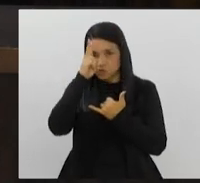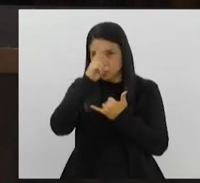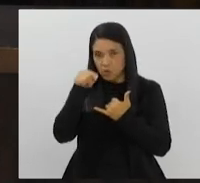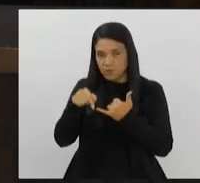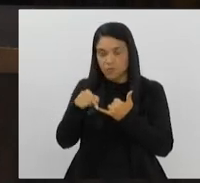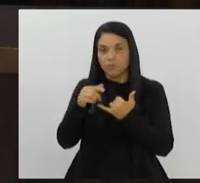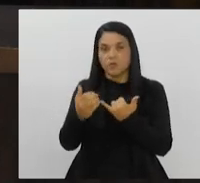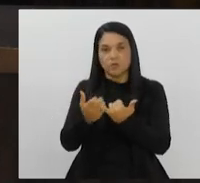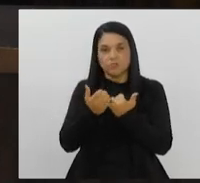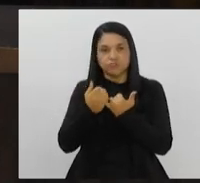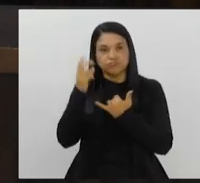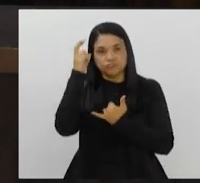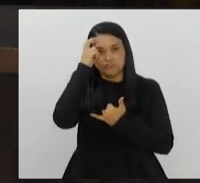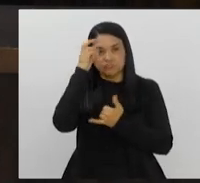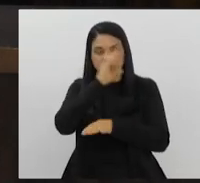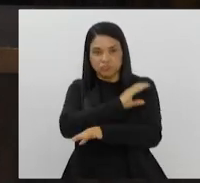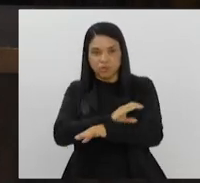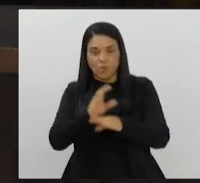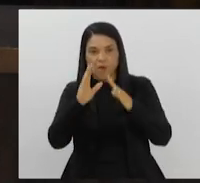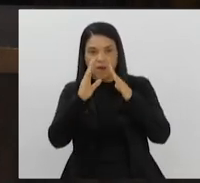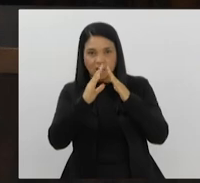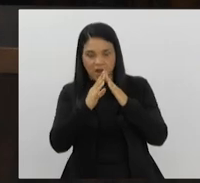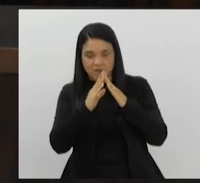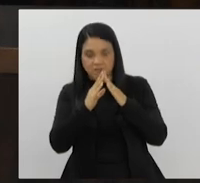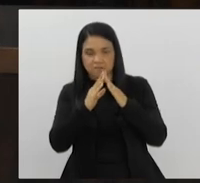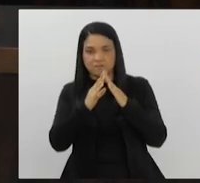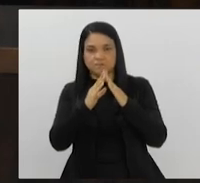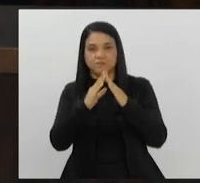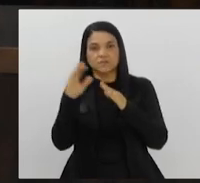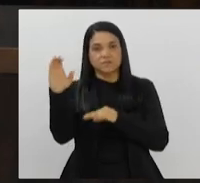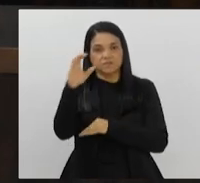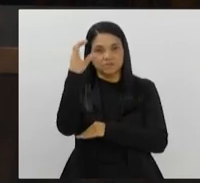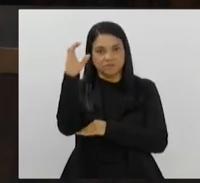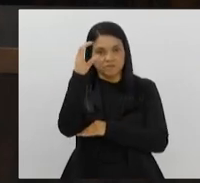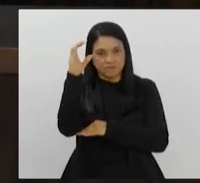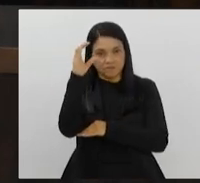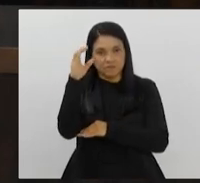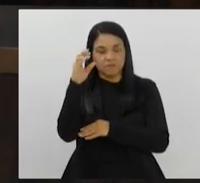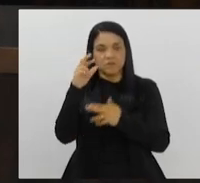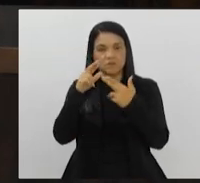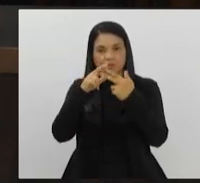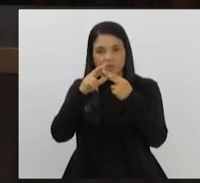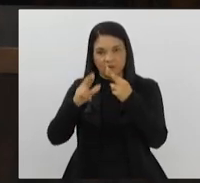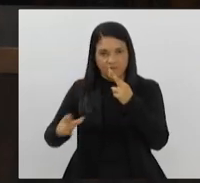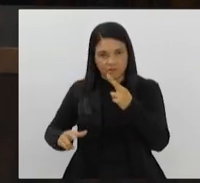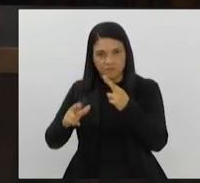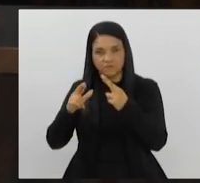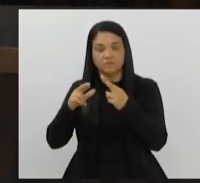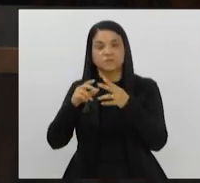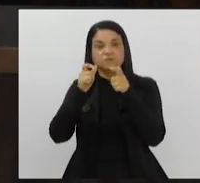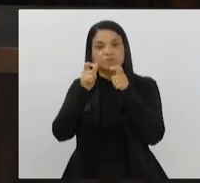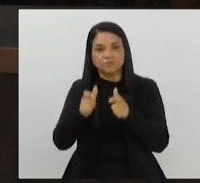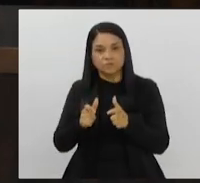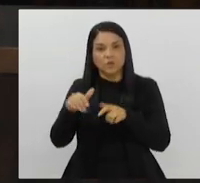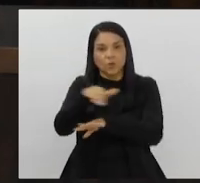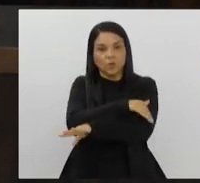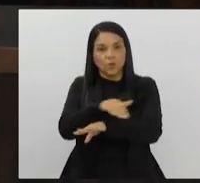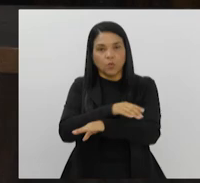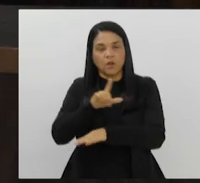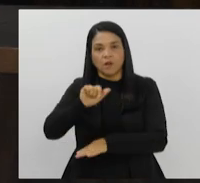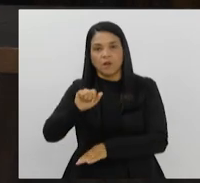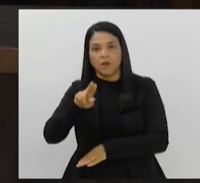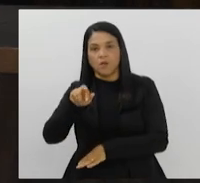Estado do Rio de Janeiro, a Casa de Ciência da UFRJ, localizado na rua